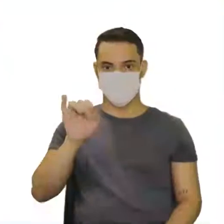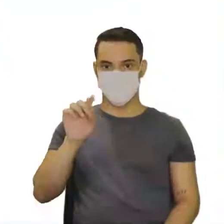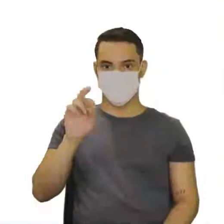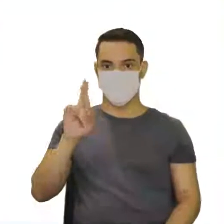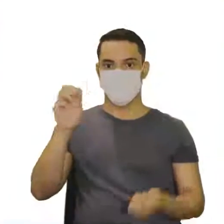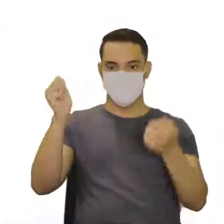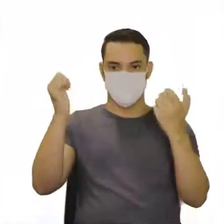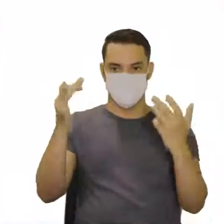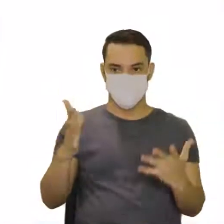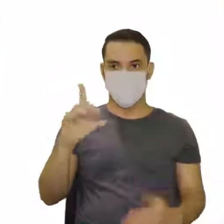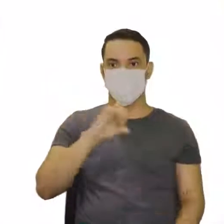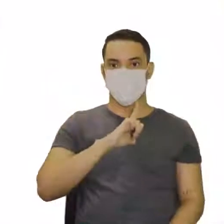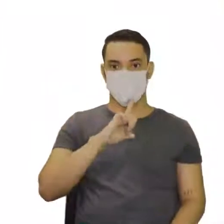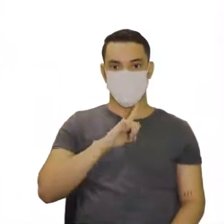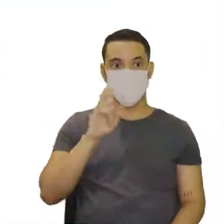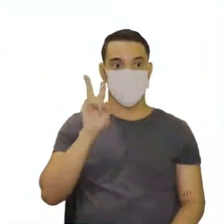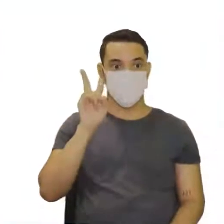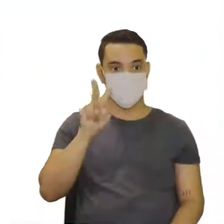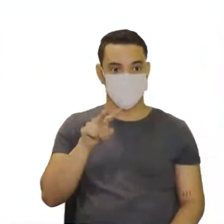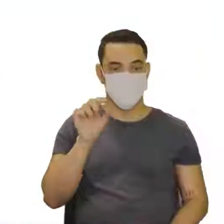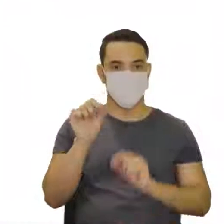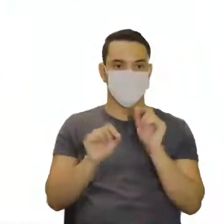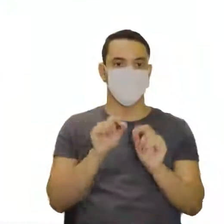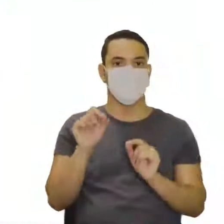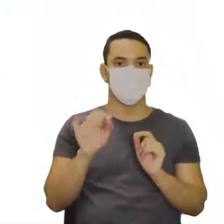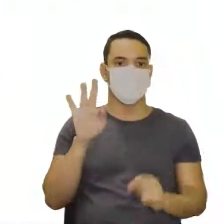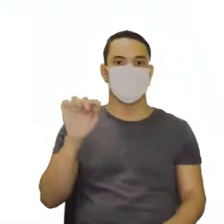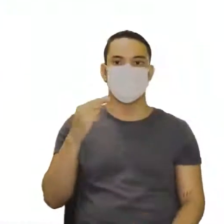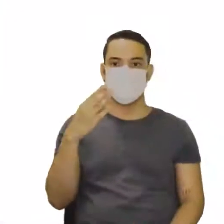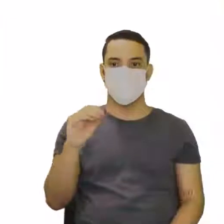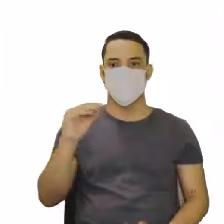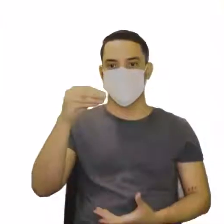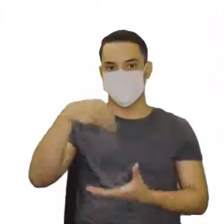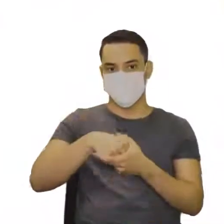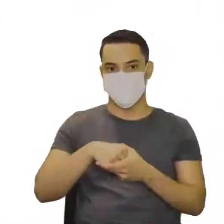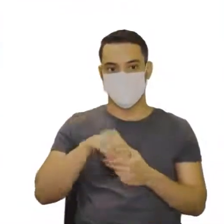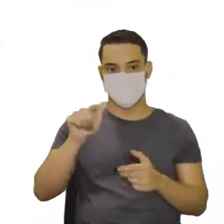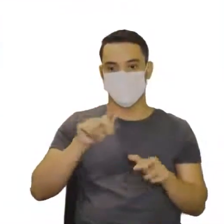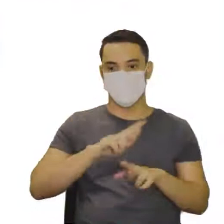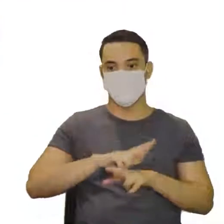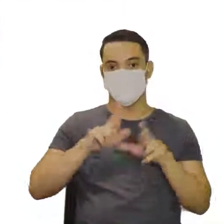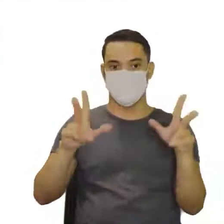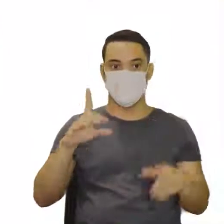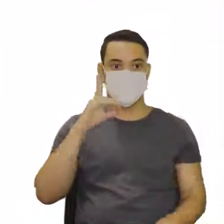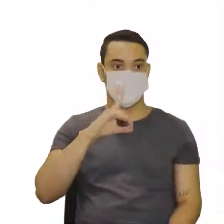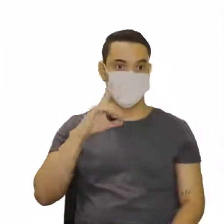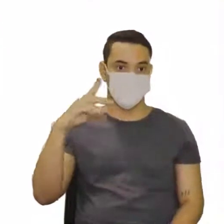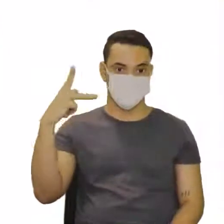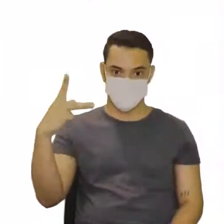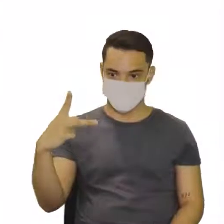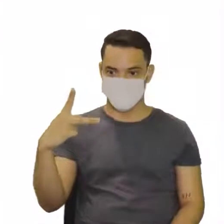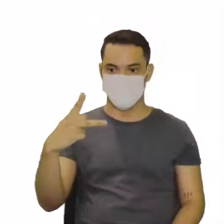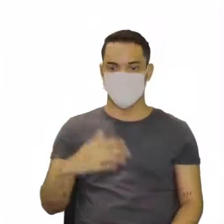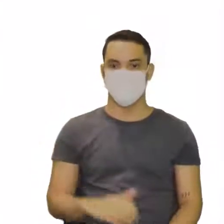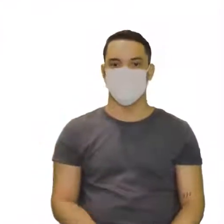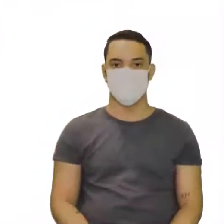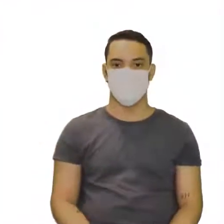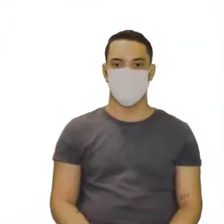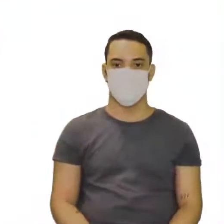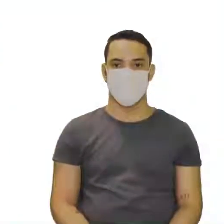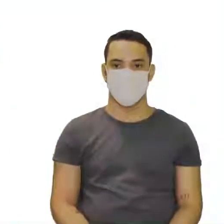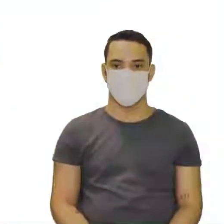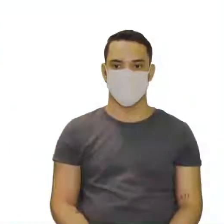aqui, vocês podem observar, a tensão nominal do gerador é a diferença de potencial total, DDP,